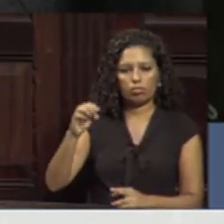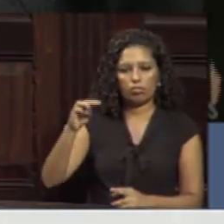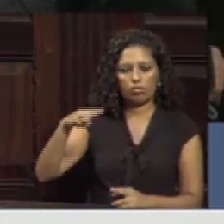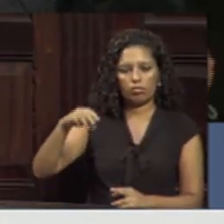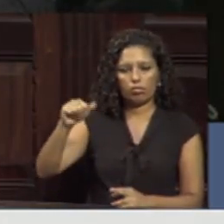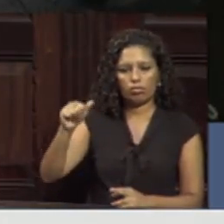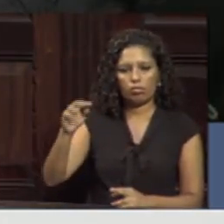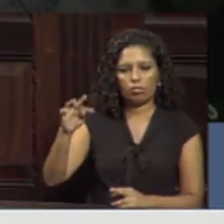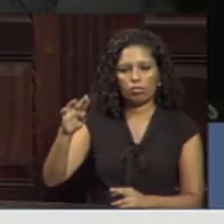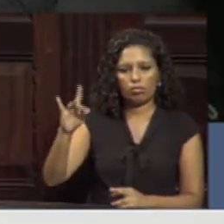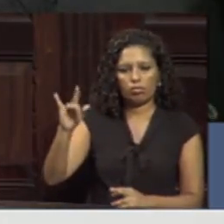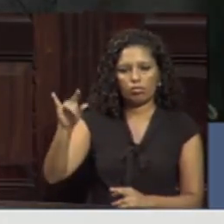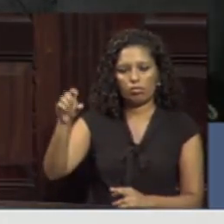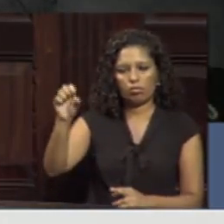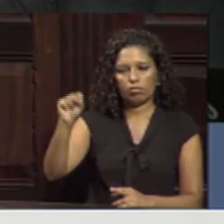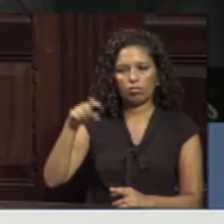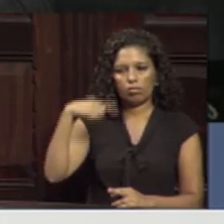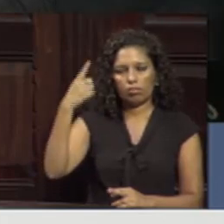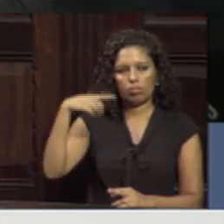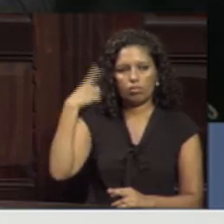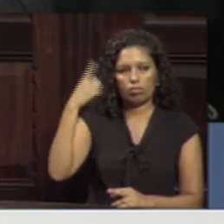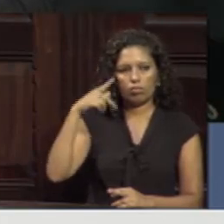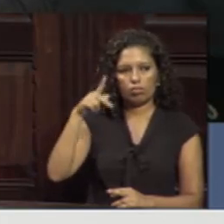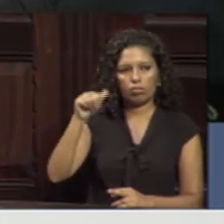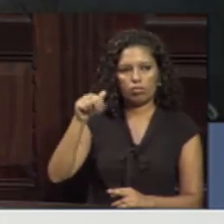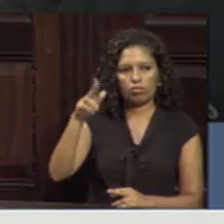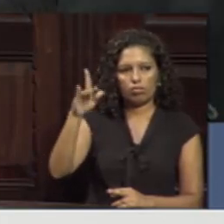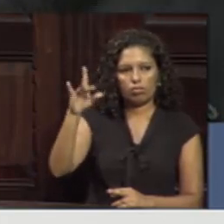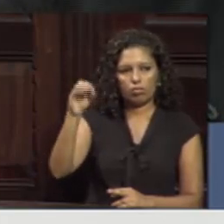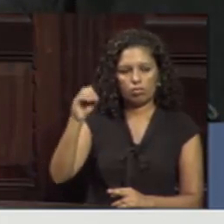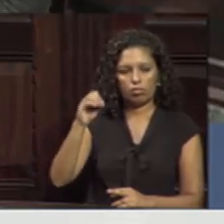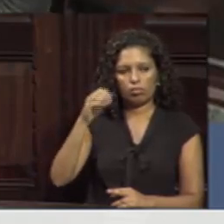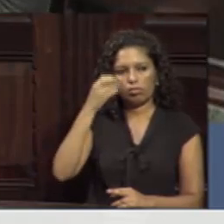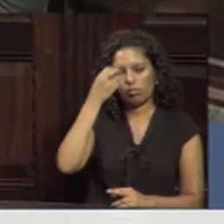em seguida Luiz Paulo. Presidente, pela CDDM.